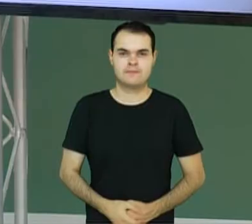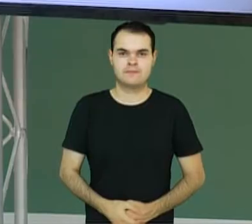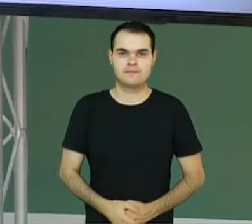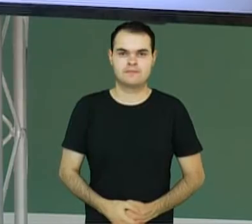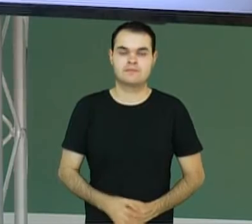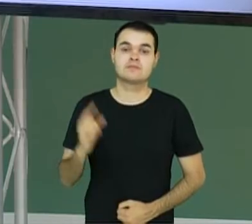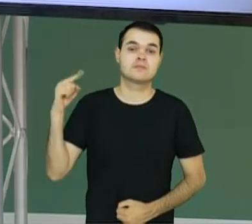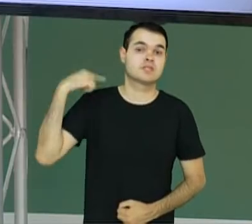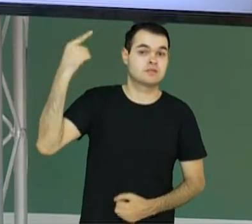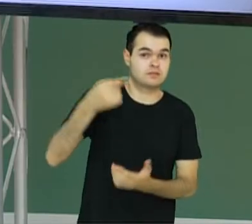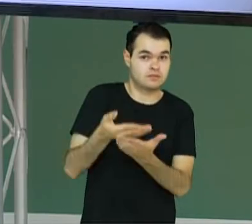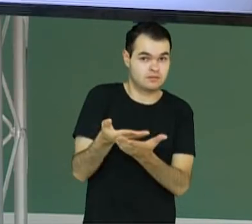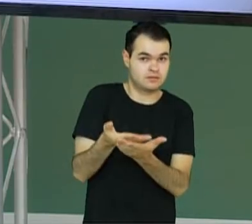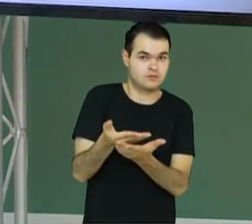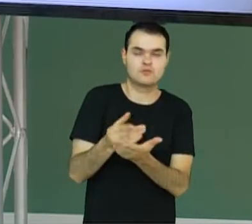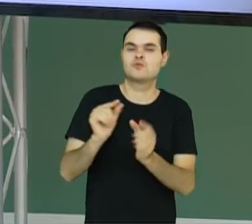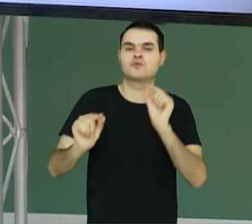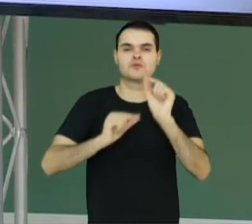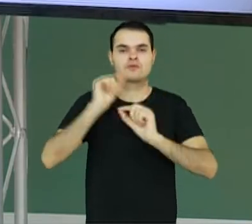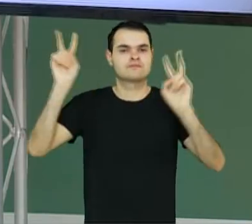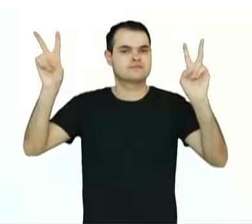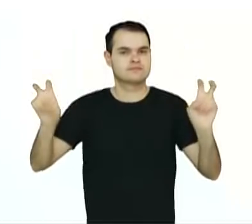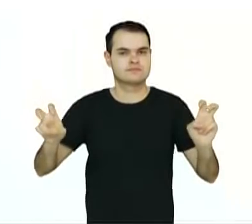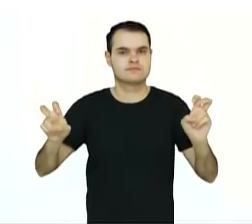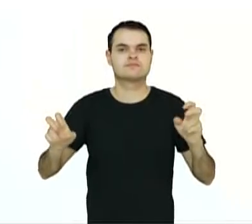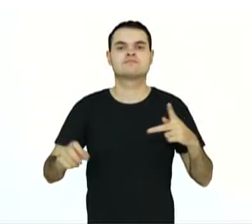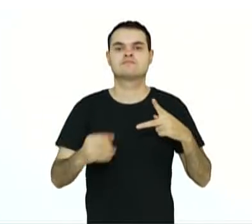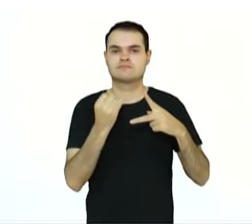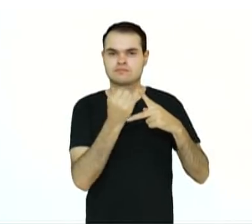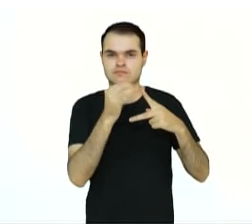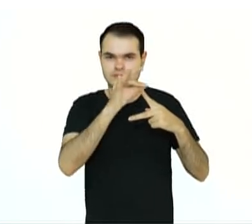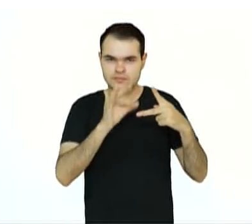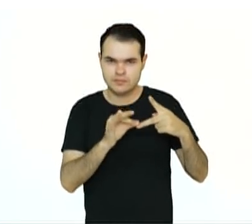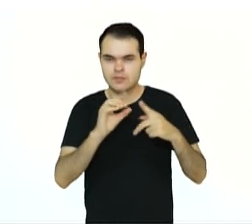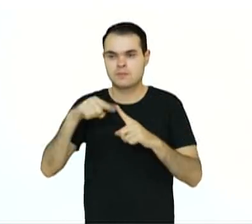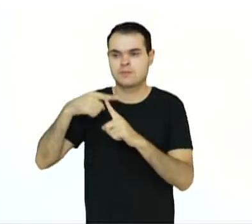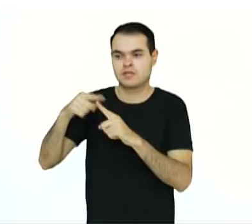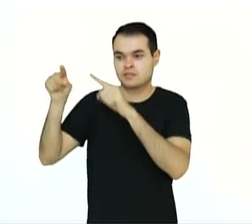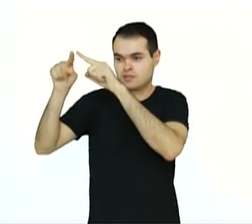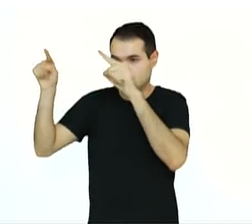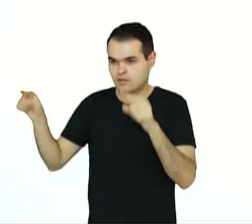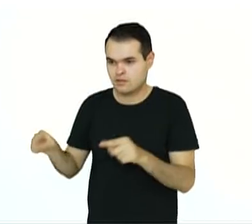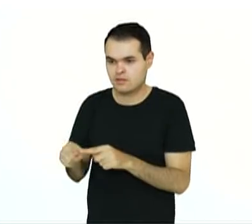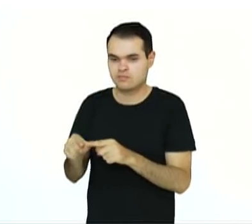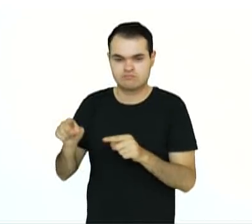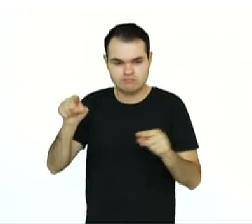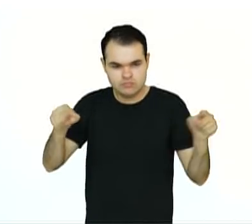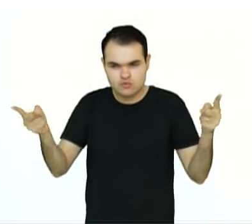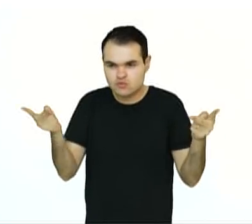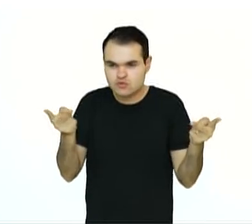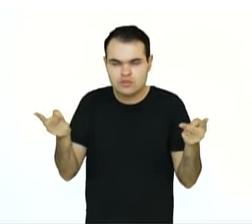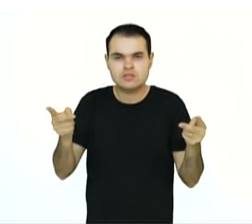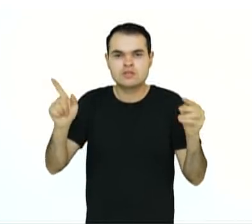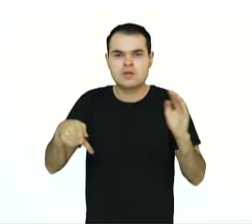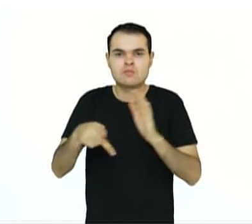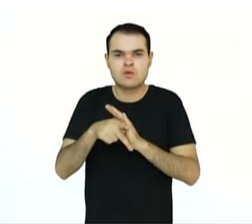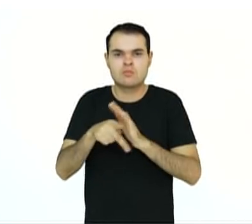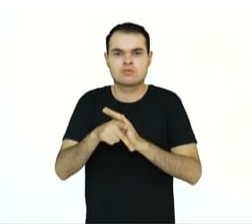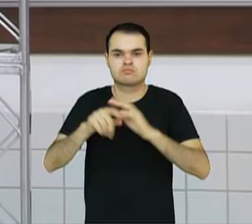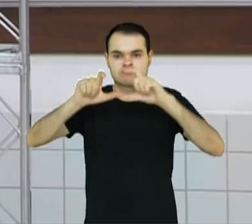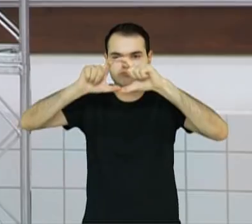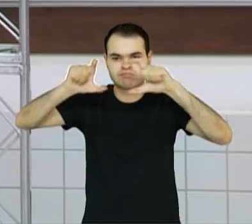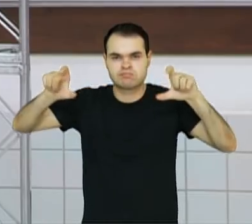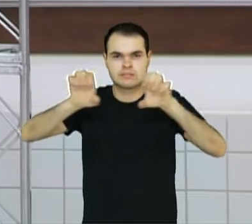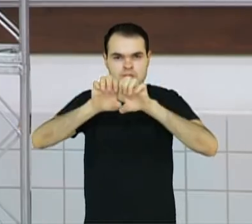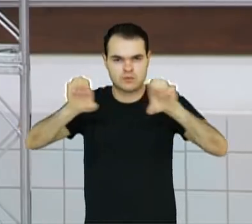Na próxima aula, nós vamos trabalhar o quê? Perímetros e áreas de polígonos que recaem em expressões algébricas. Nós vamos retomar uma coisa que nós já